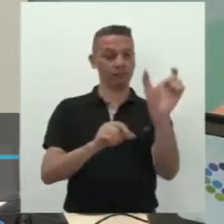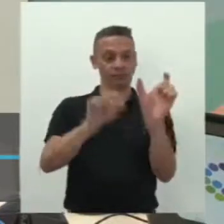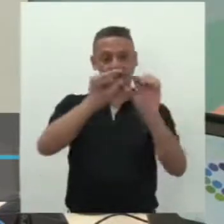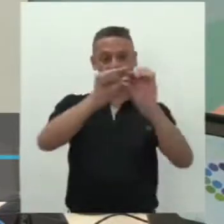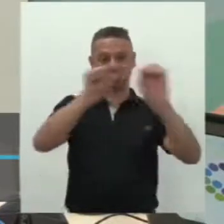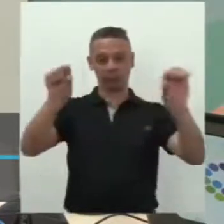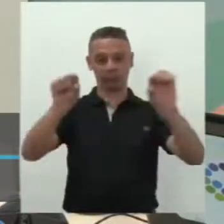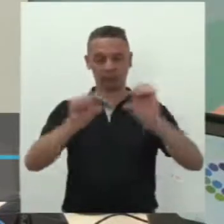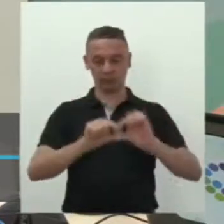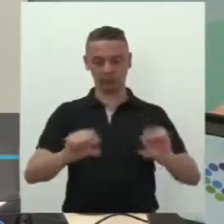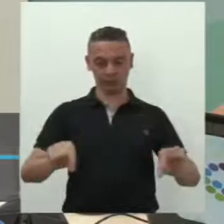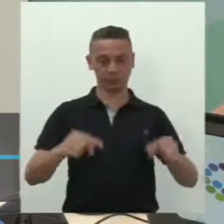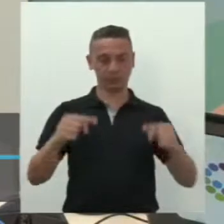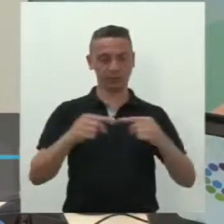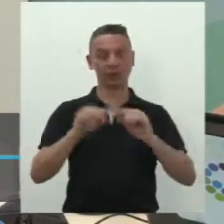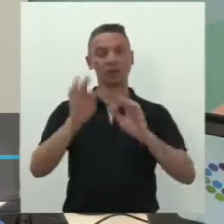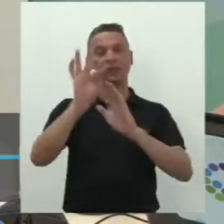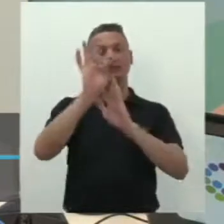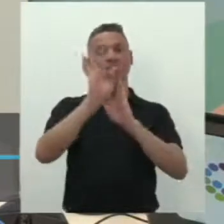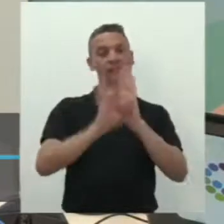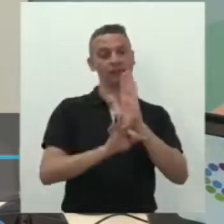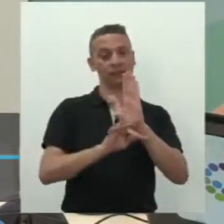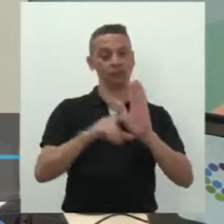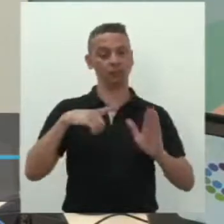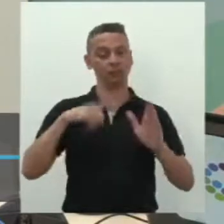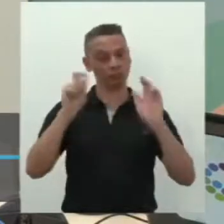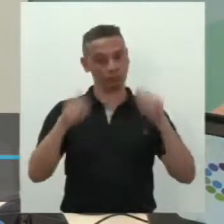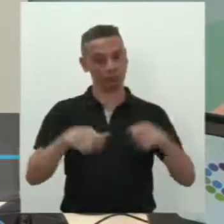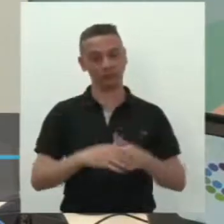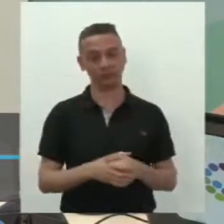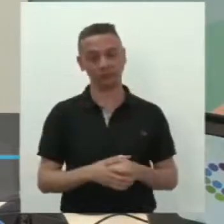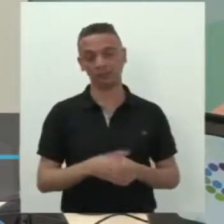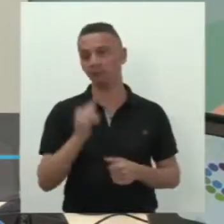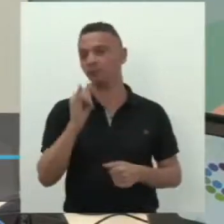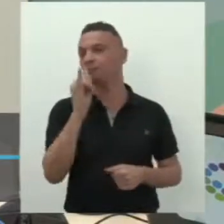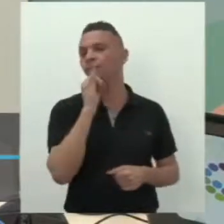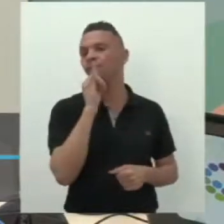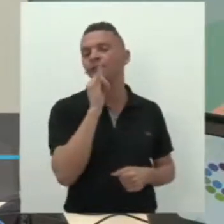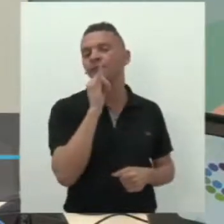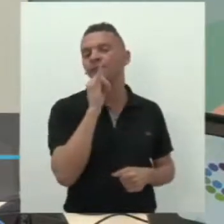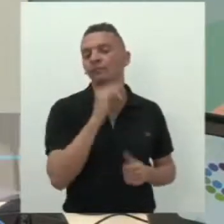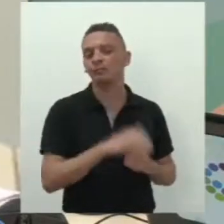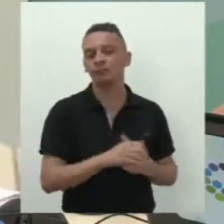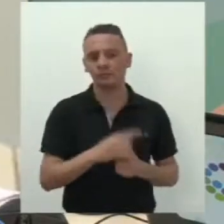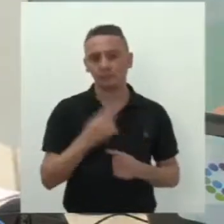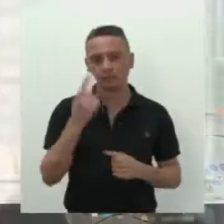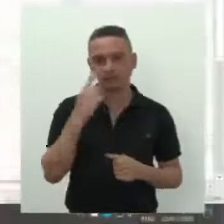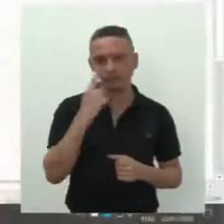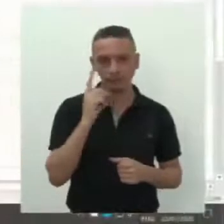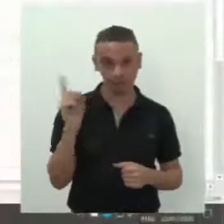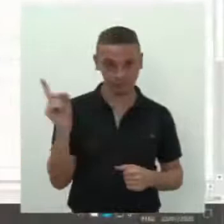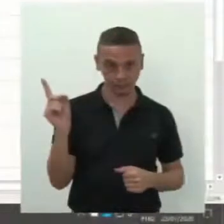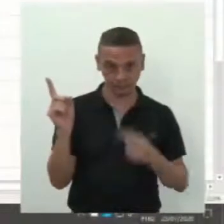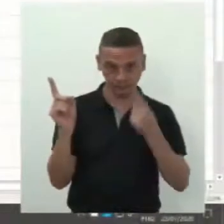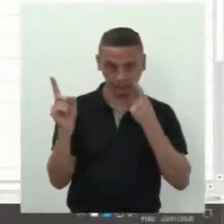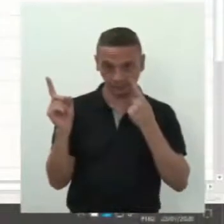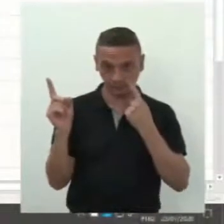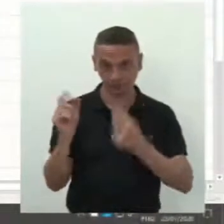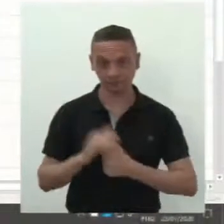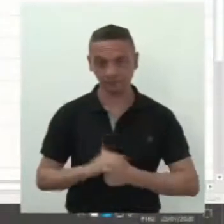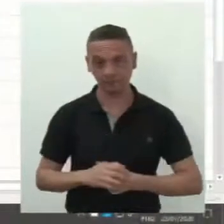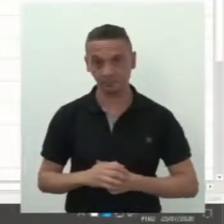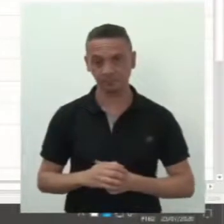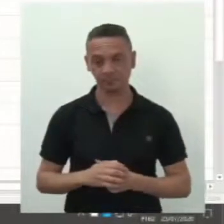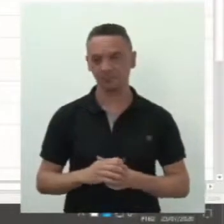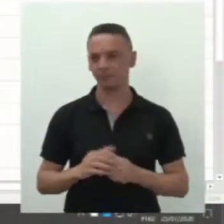você esteja trabalhando com um texto dentro de uma célula. Porque, por exemplo, se você colocar, por exemplo, aqui, ó, célula geral, e aí você colocar